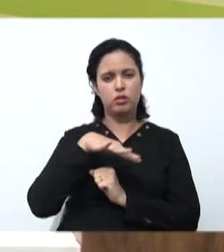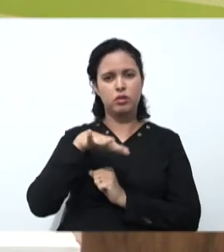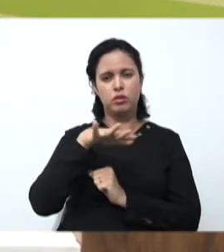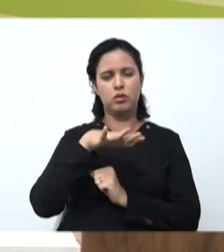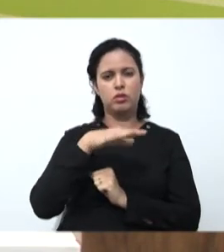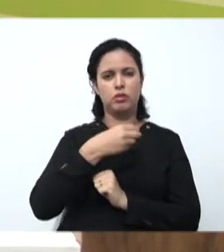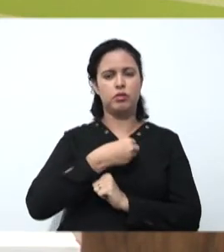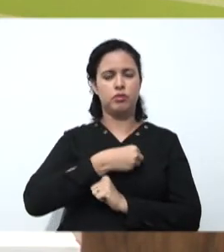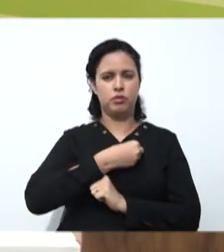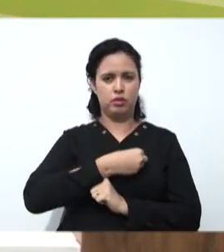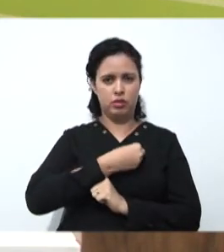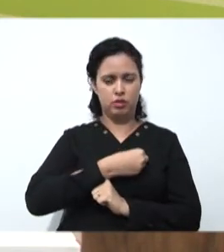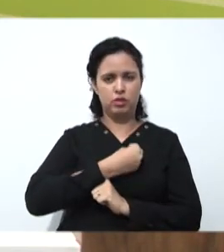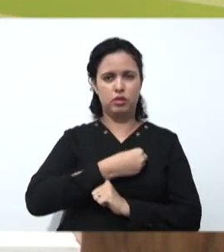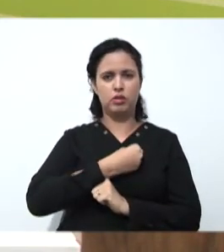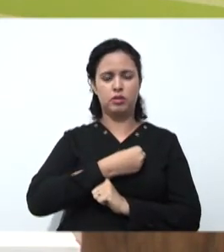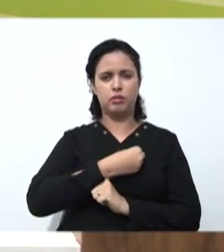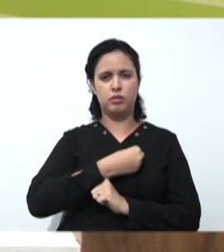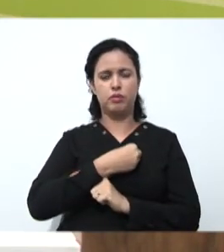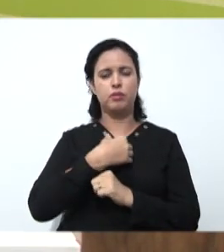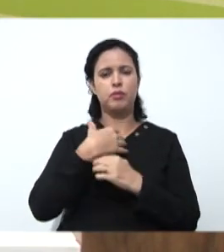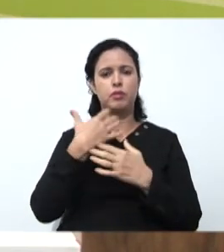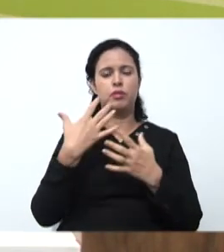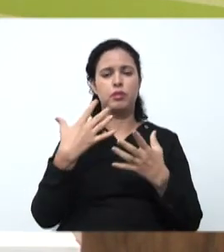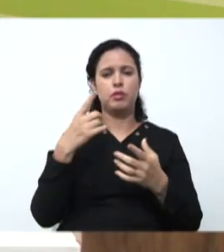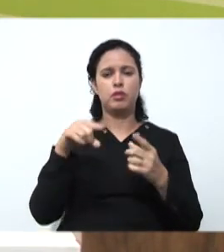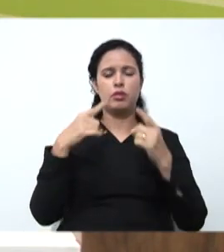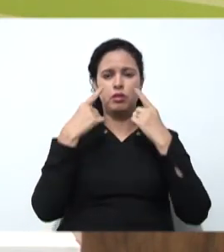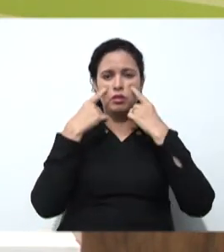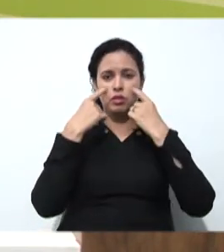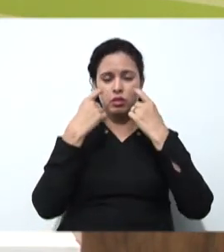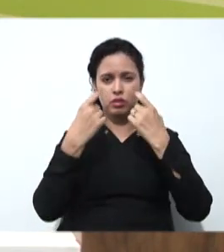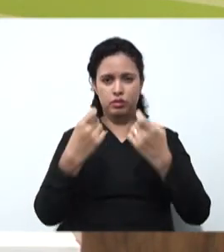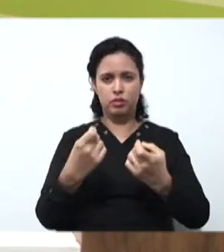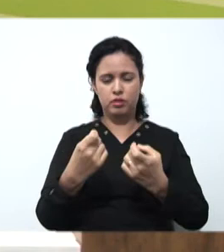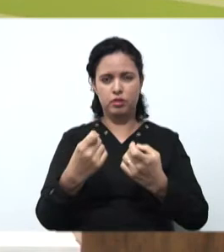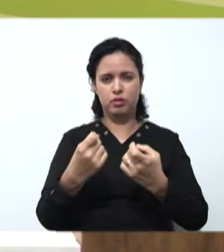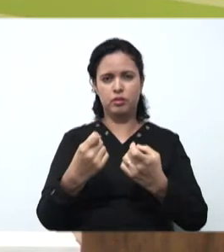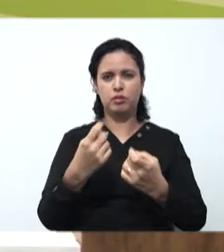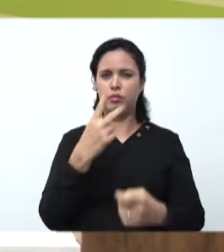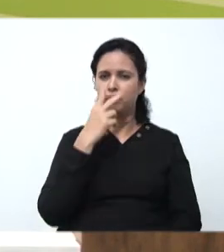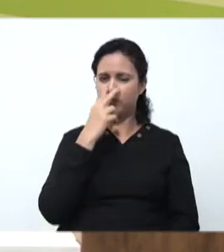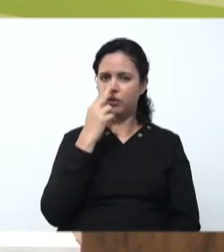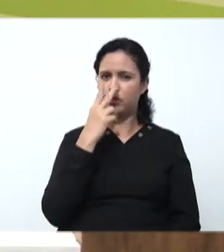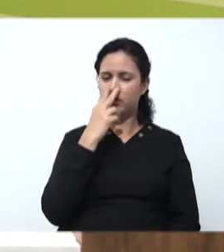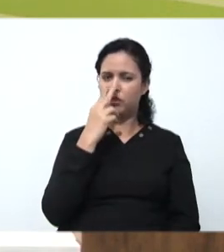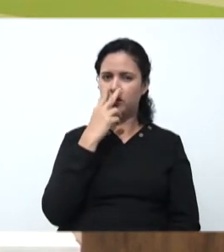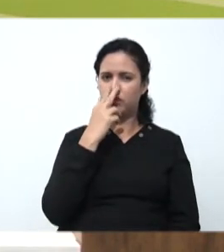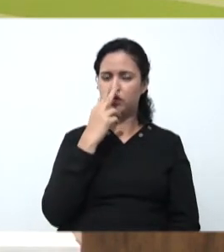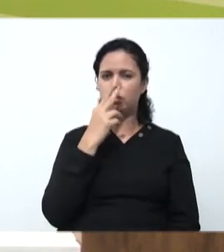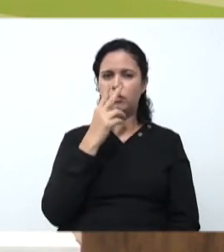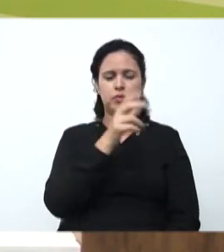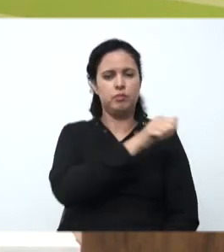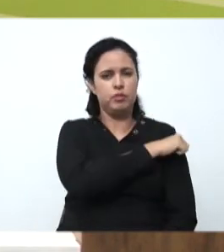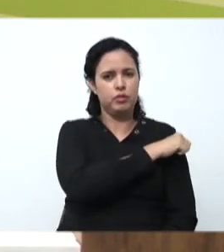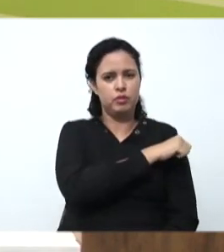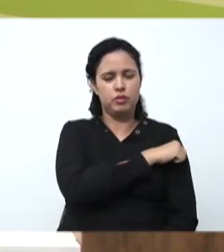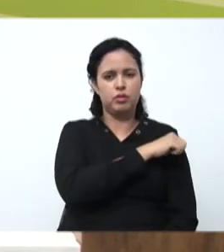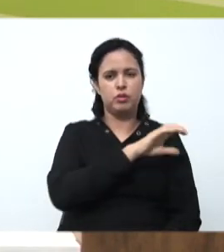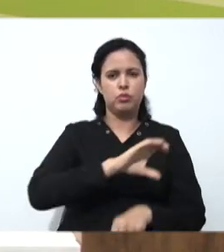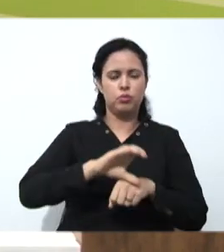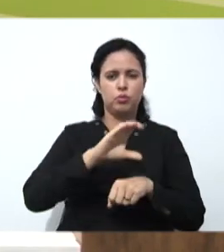né, onde você vai viver. Então é muito interessante, esse caso se parece muito com o caso dos alunos do